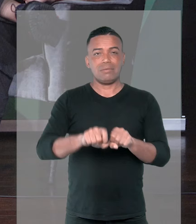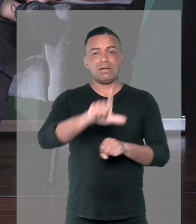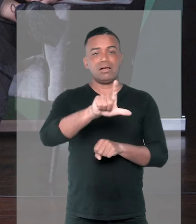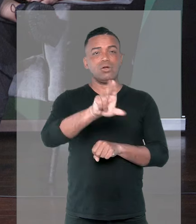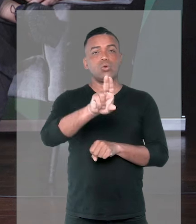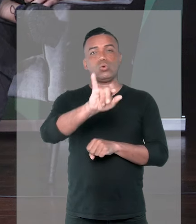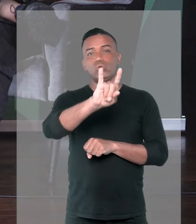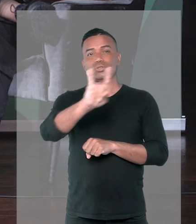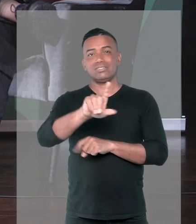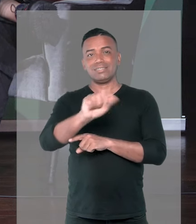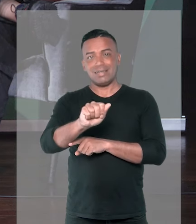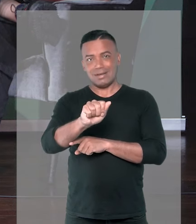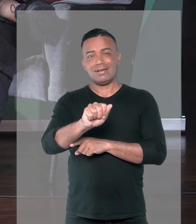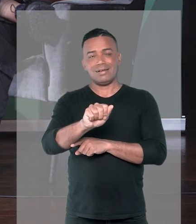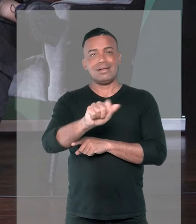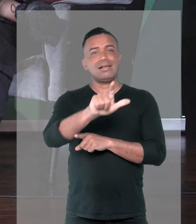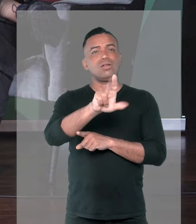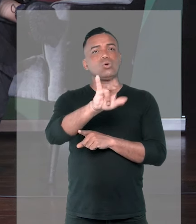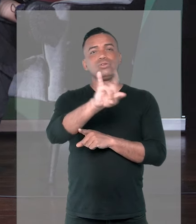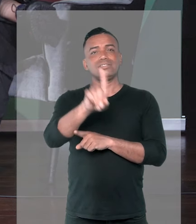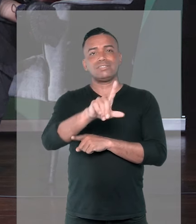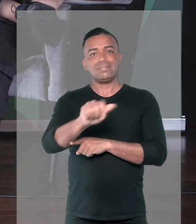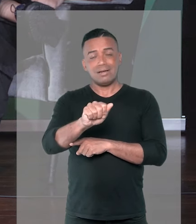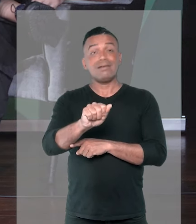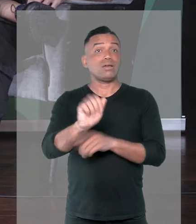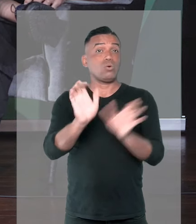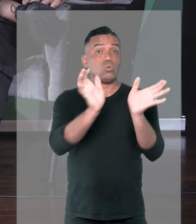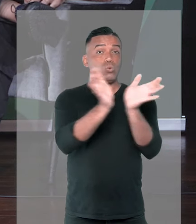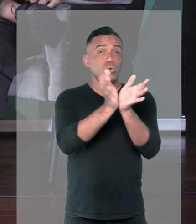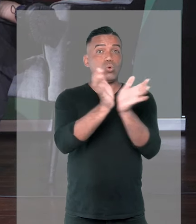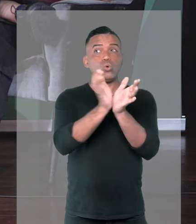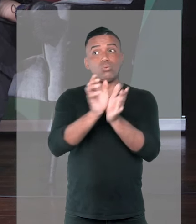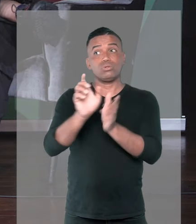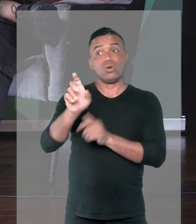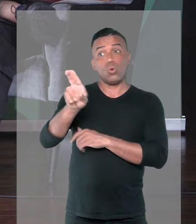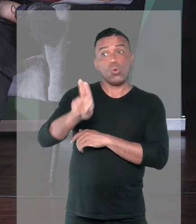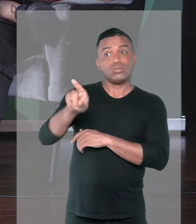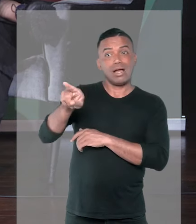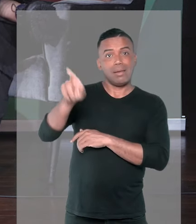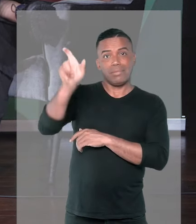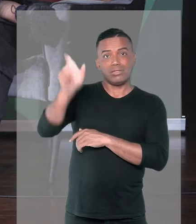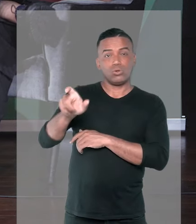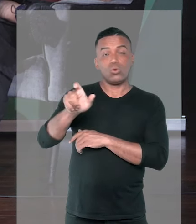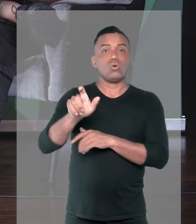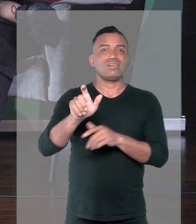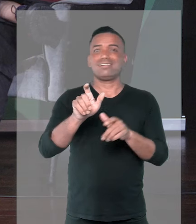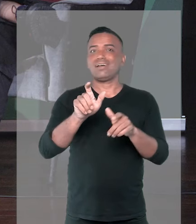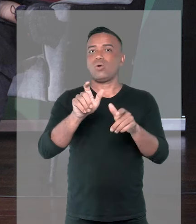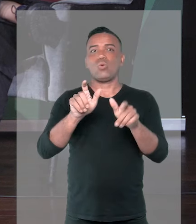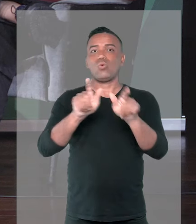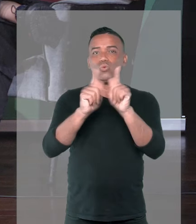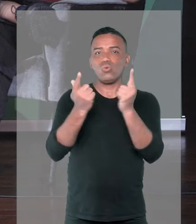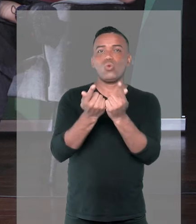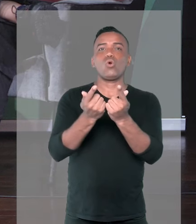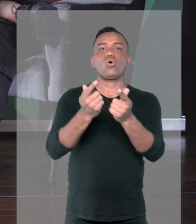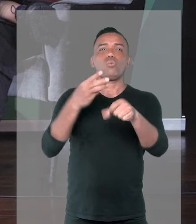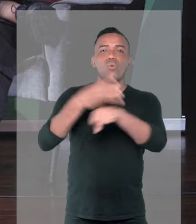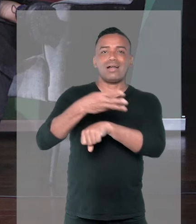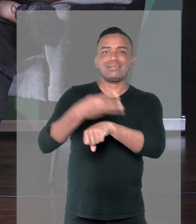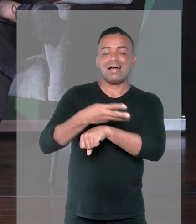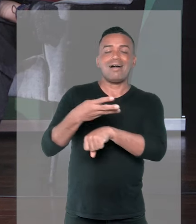que era um um grupos pronto ali tem um usuário um sumarizados de WhatsApp né você chegava lá e dizia o que é que tá